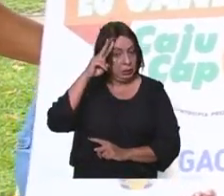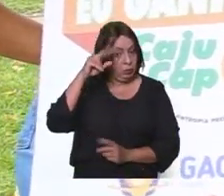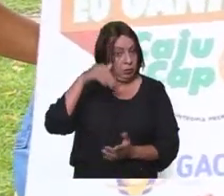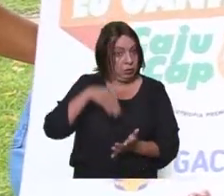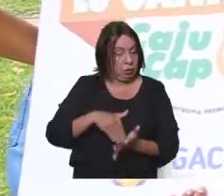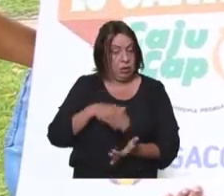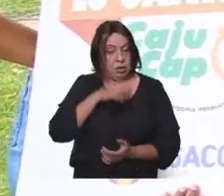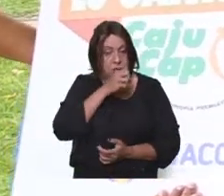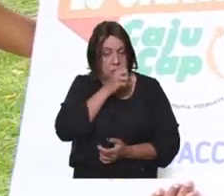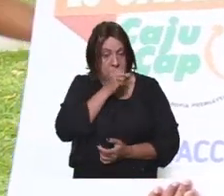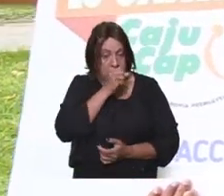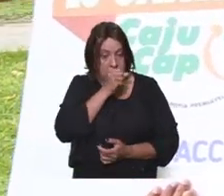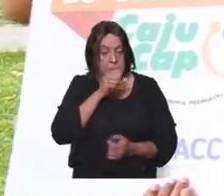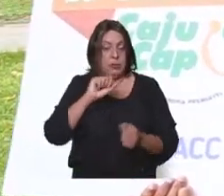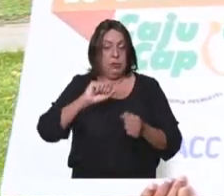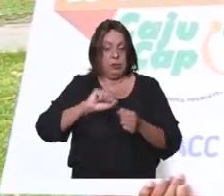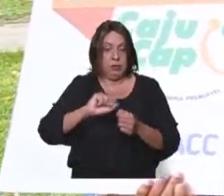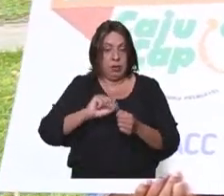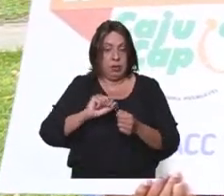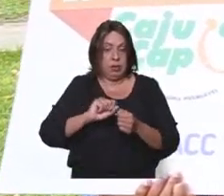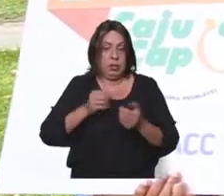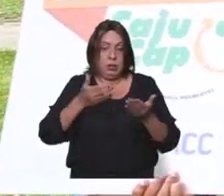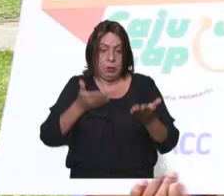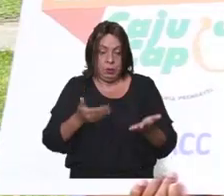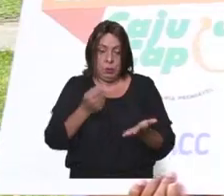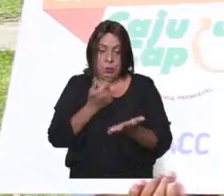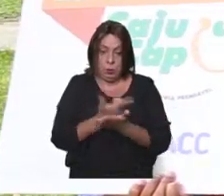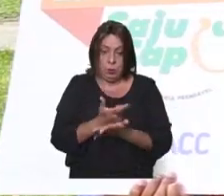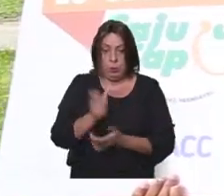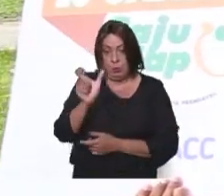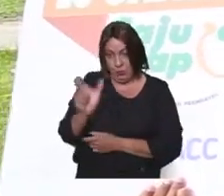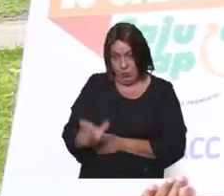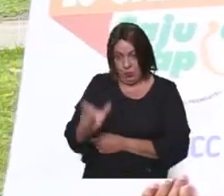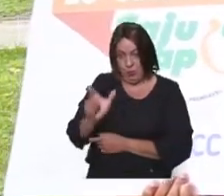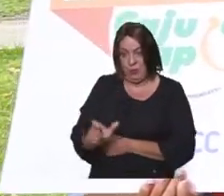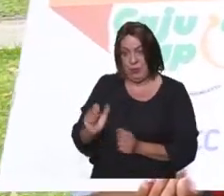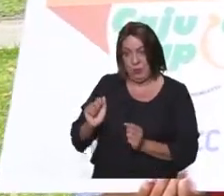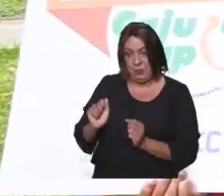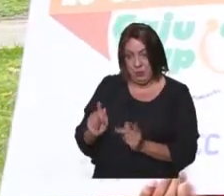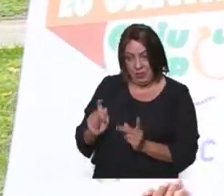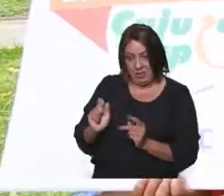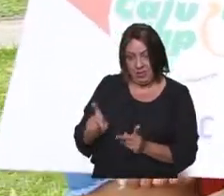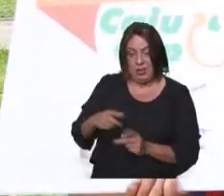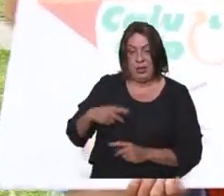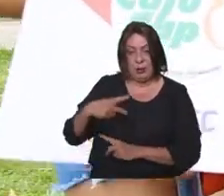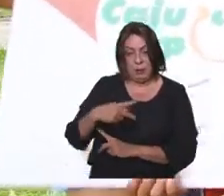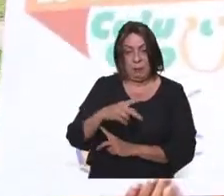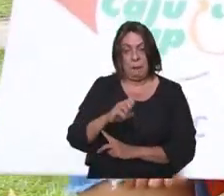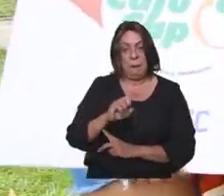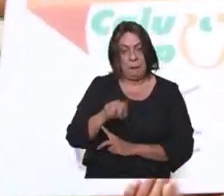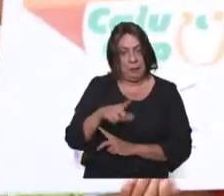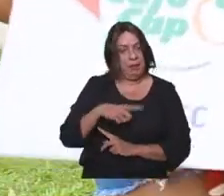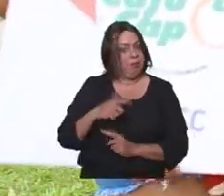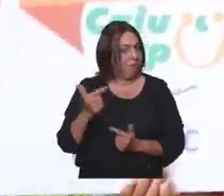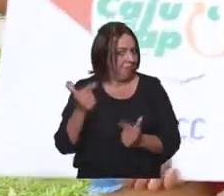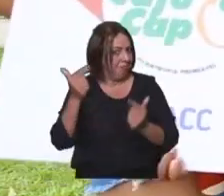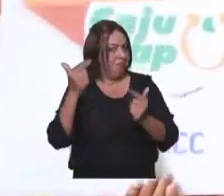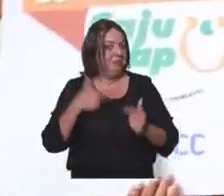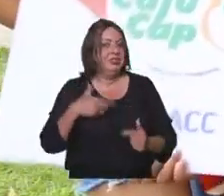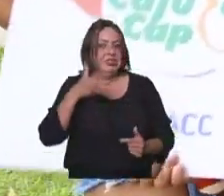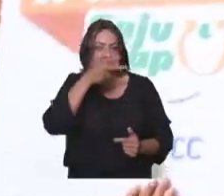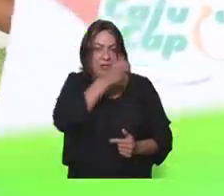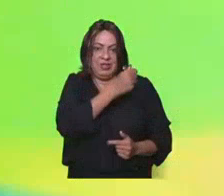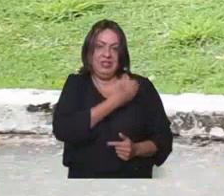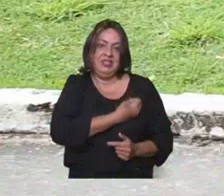É isso aí, faça você também como o José Luiz, ó, que adquiriu o Caju Cap com a nossa promotora Pé Quente. Caju Cap, salvando vidas,